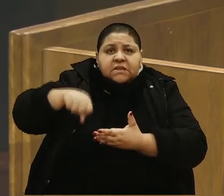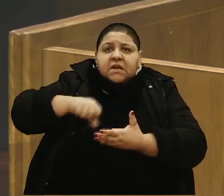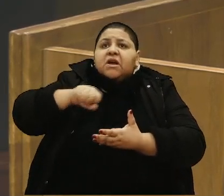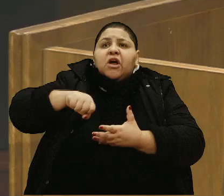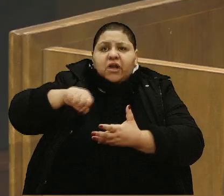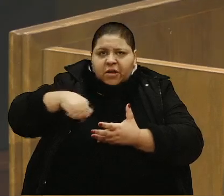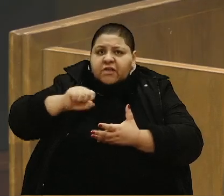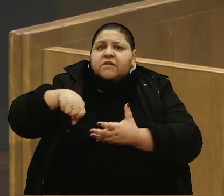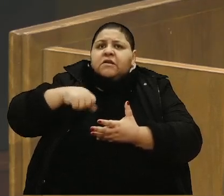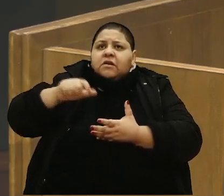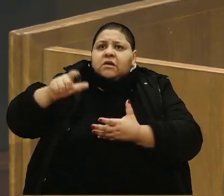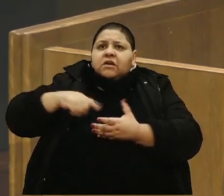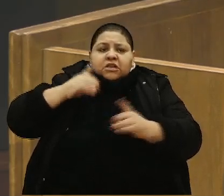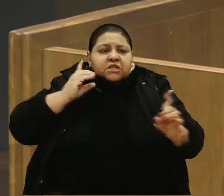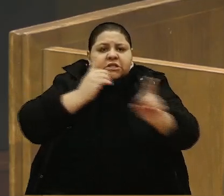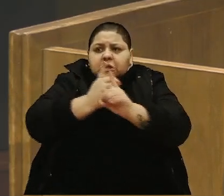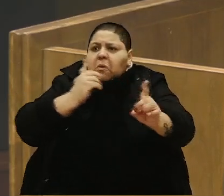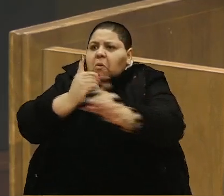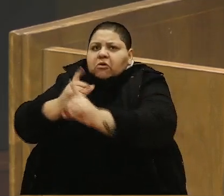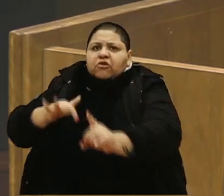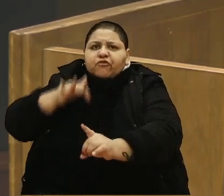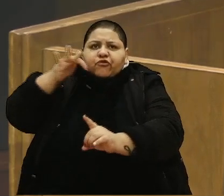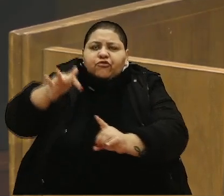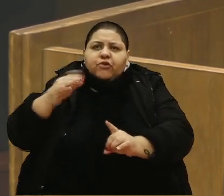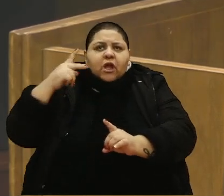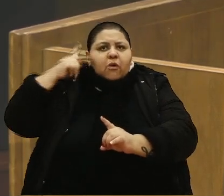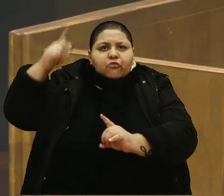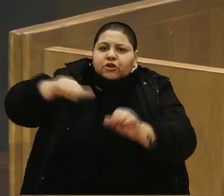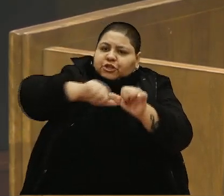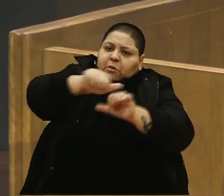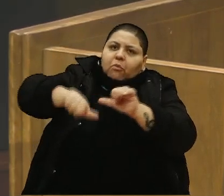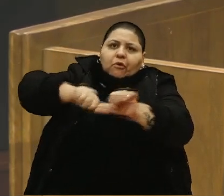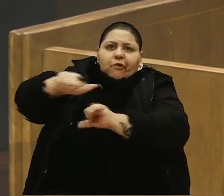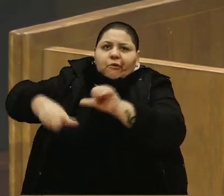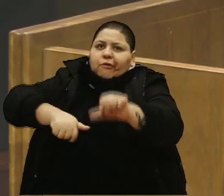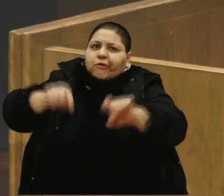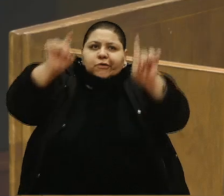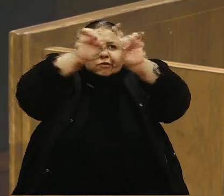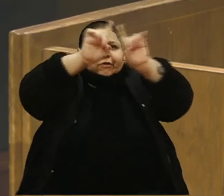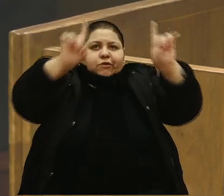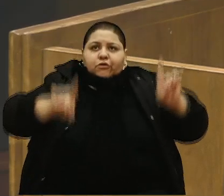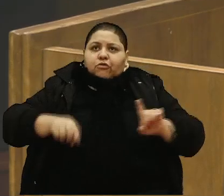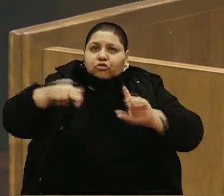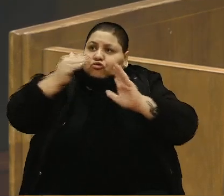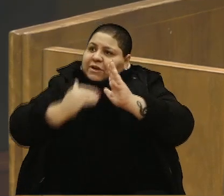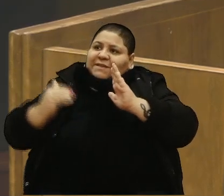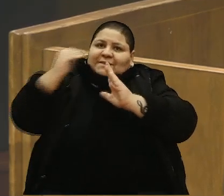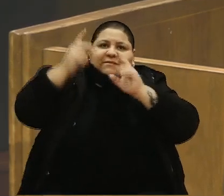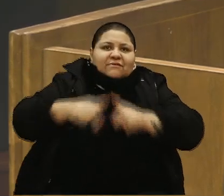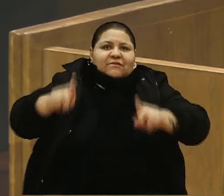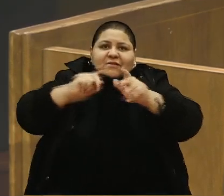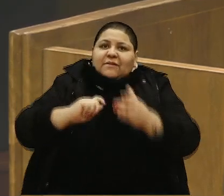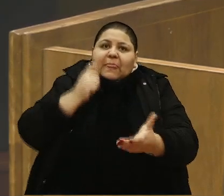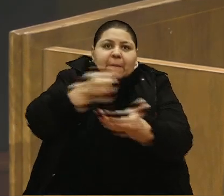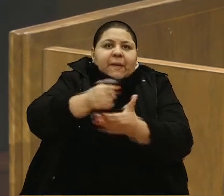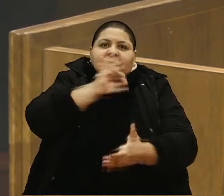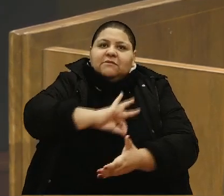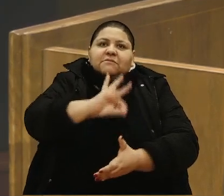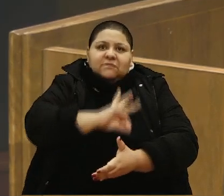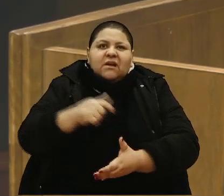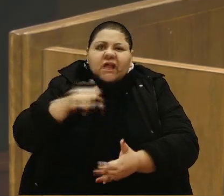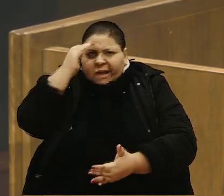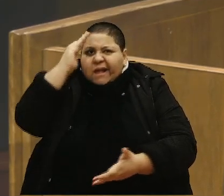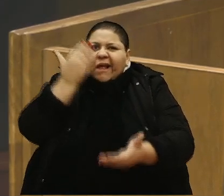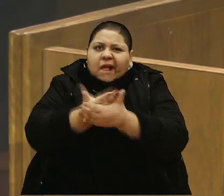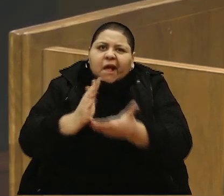gira, ele capota. E a política ela é assim, ela anda assim. E um servidor nunca vai estar acima da população que paga o salário dele. Então eu acredito